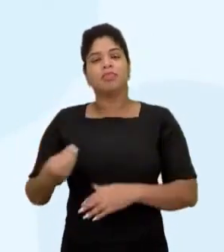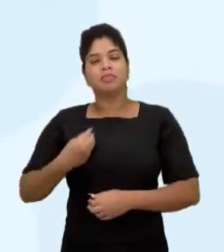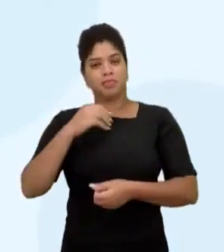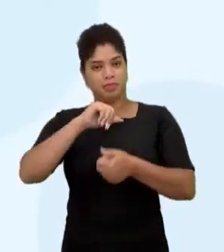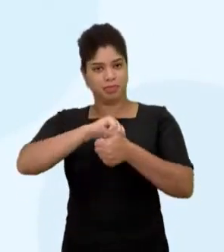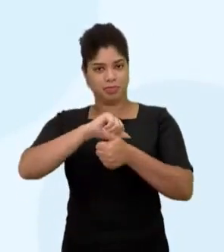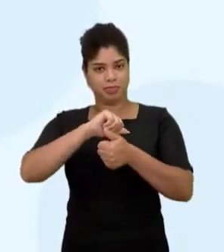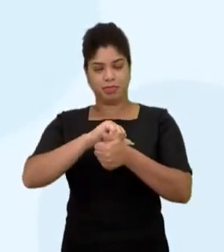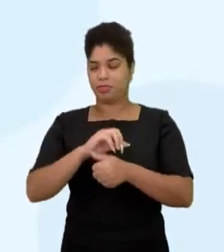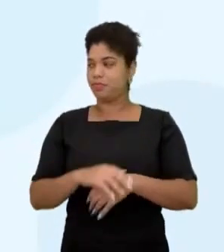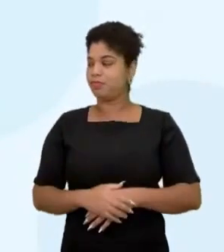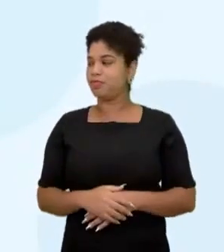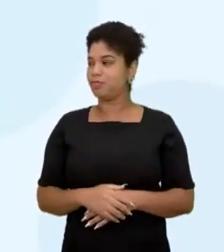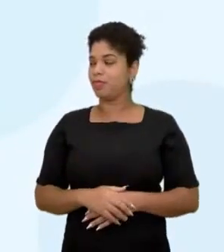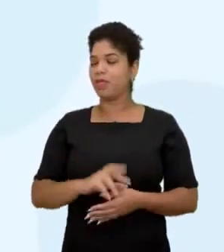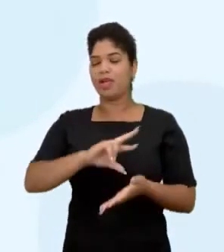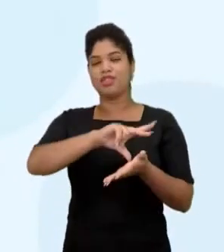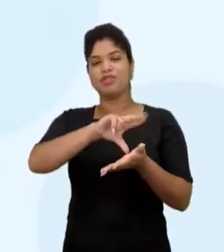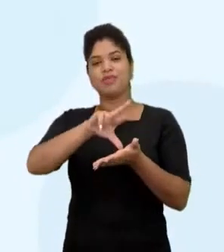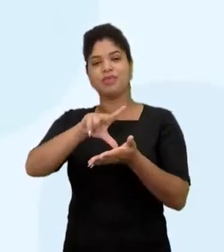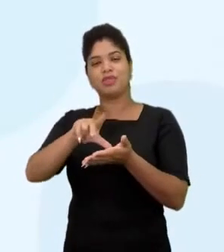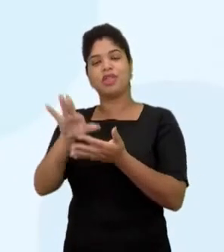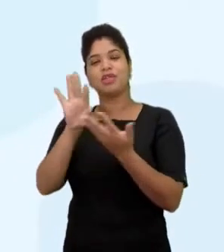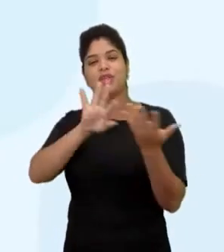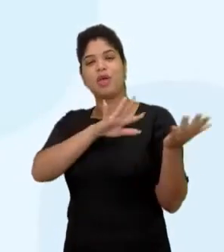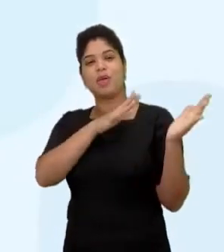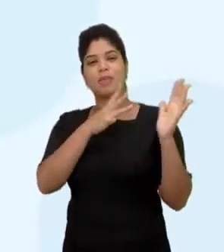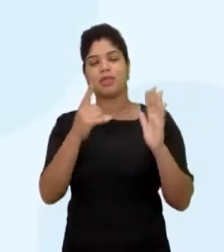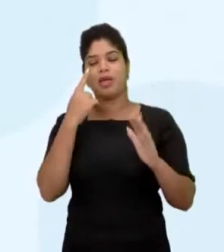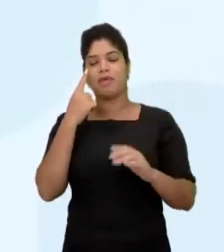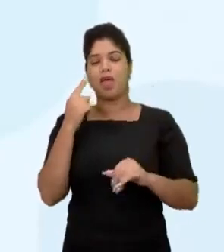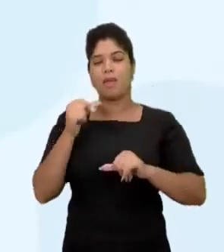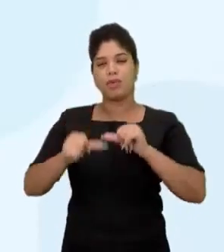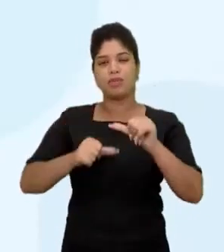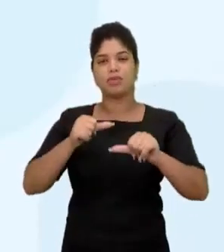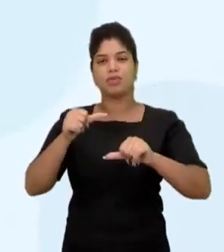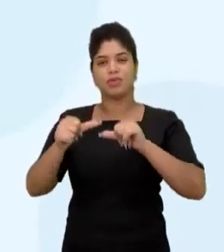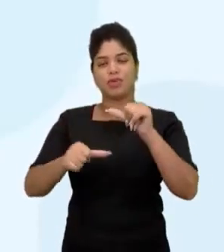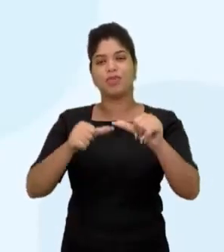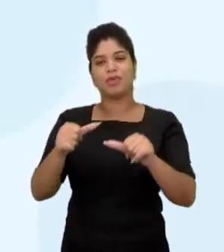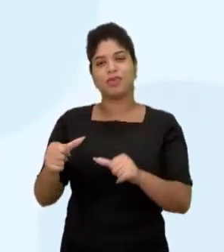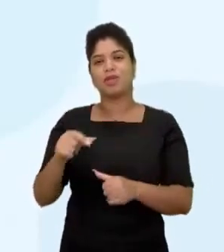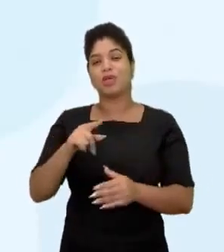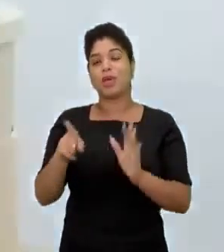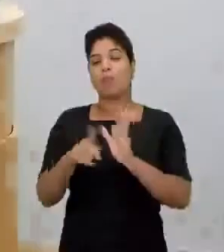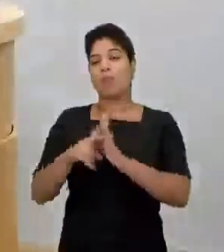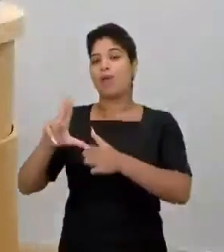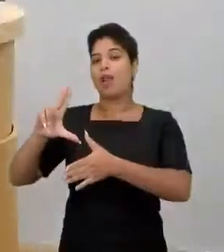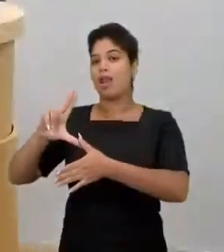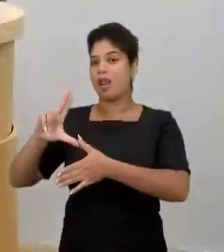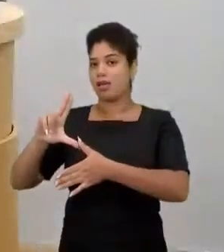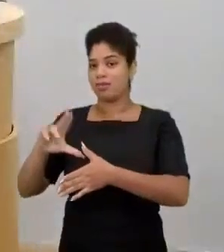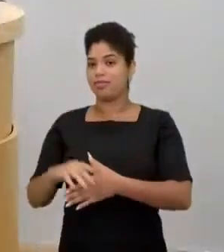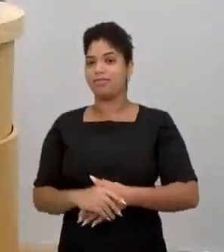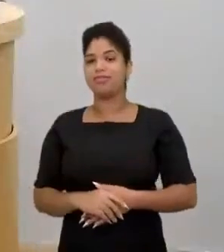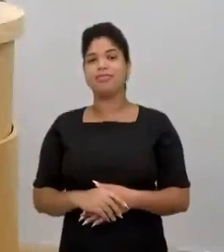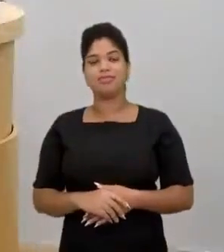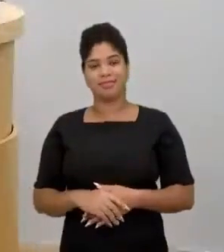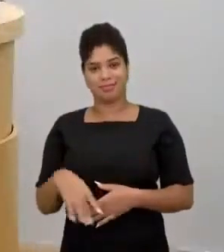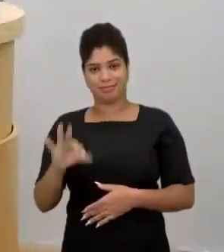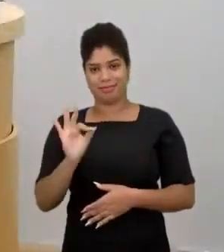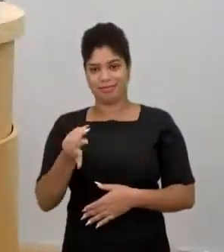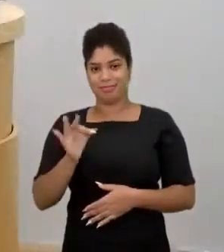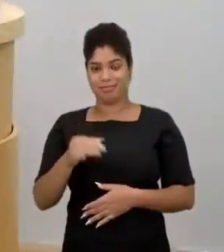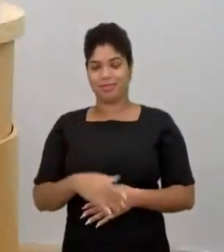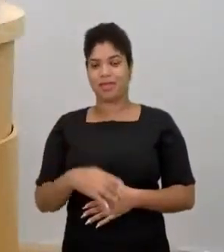de conhecimento, diversidade ambiental e as transformações nas paisagens na América Latina. É isso aí, nós vamos ter